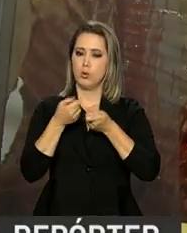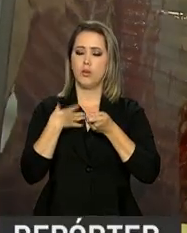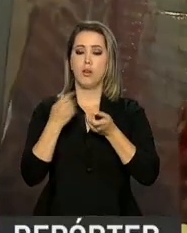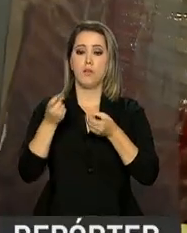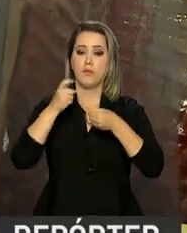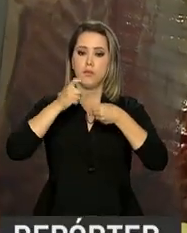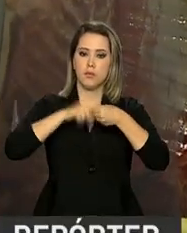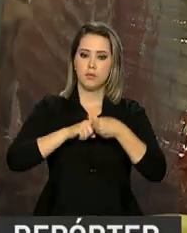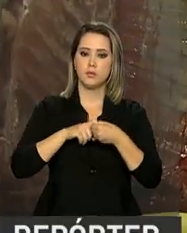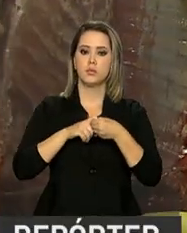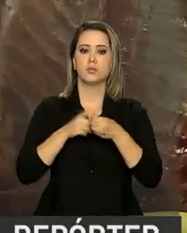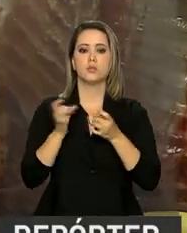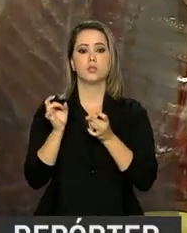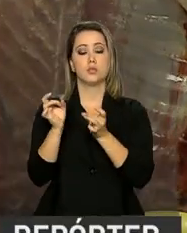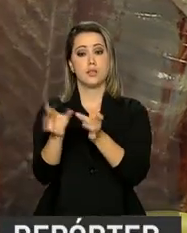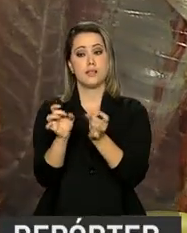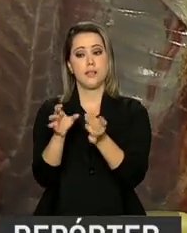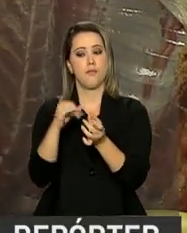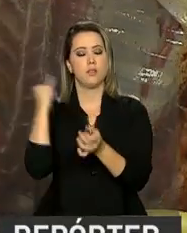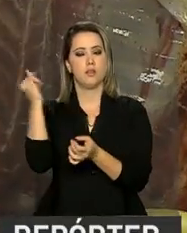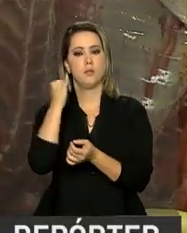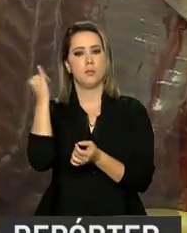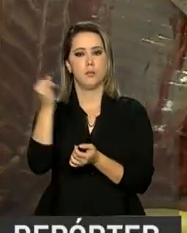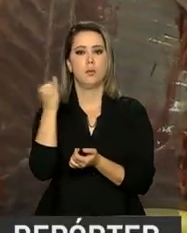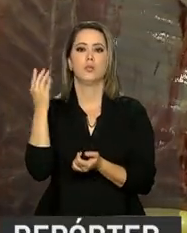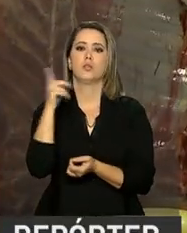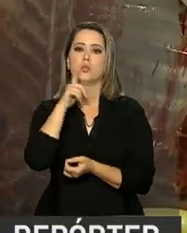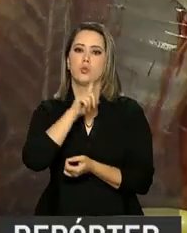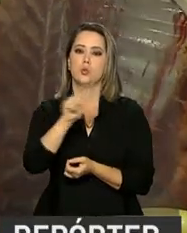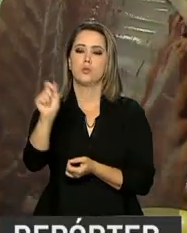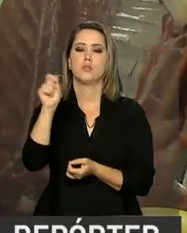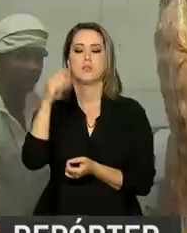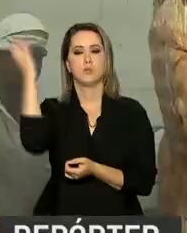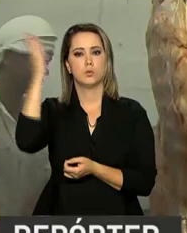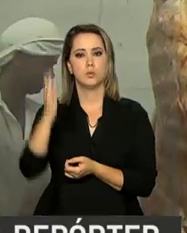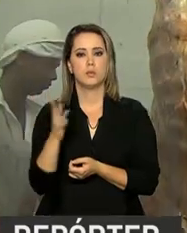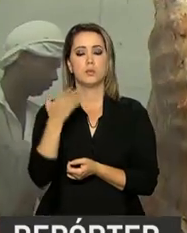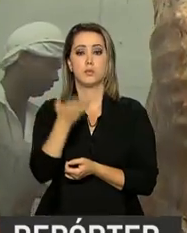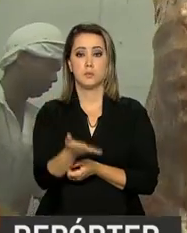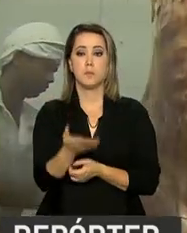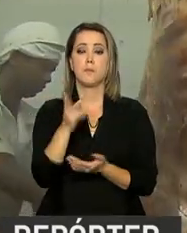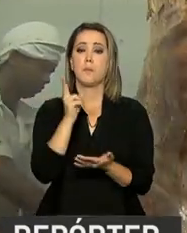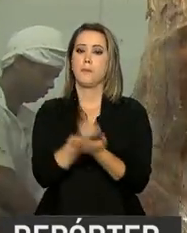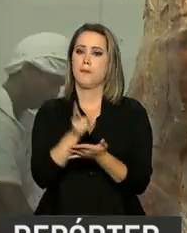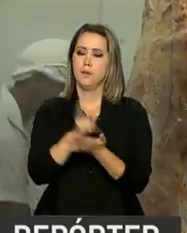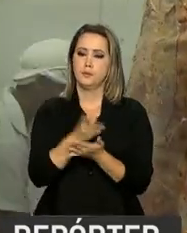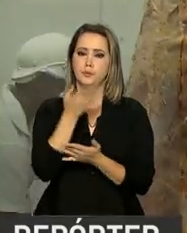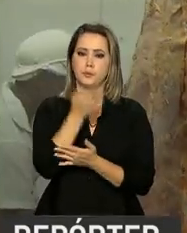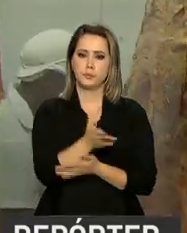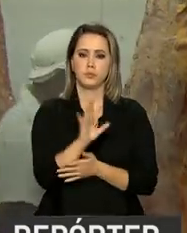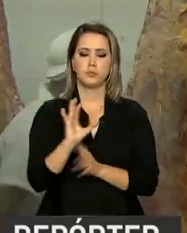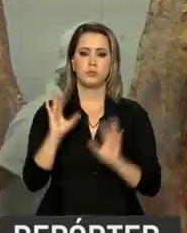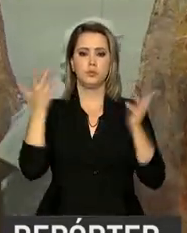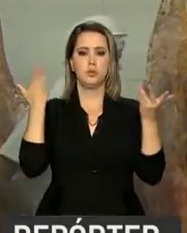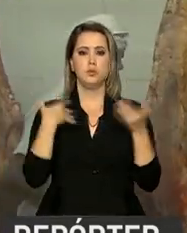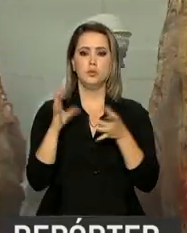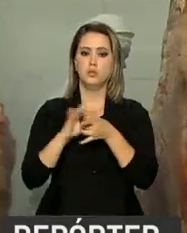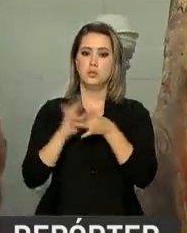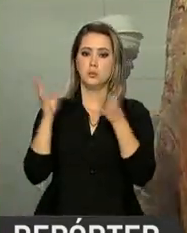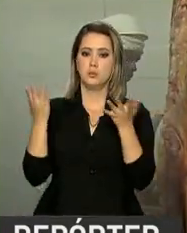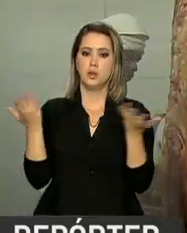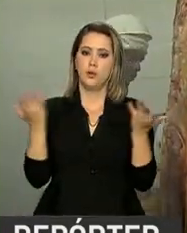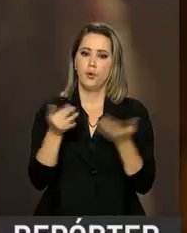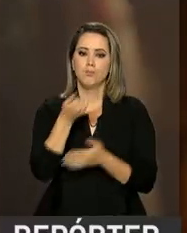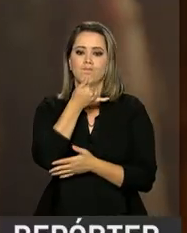restabelecer esse mercado tão importante que o Brasil conquistou nos últimos anos. Assim como comemoramos quando fomos liberados,